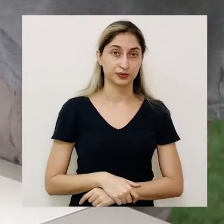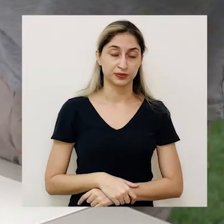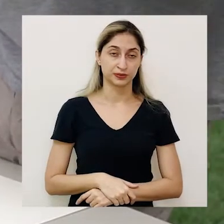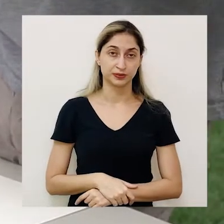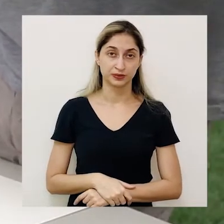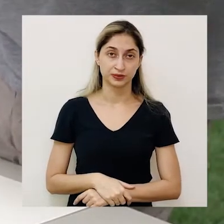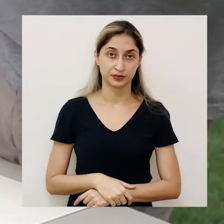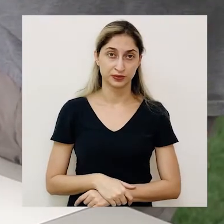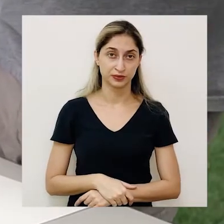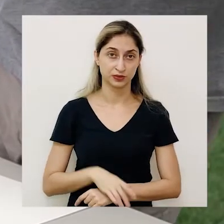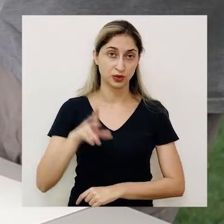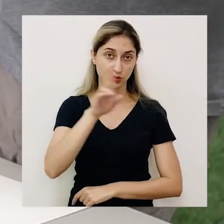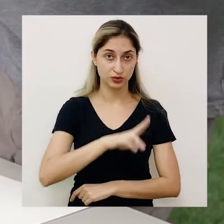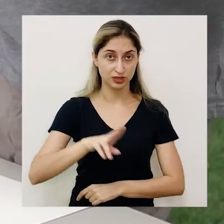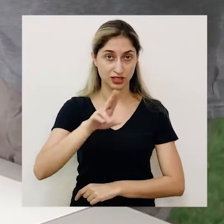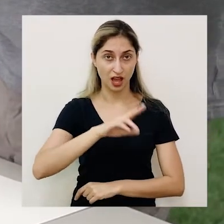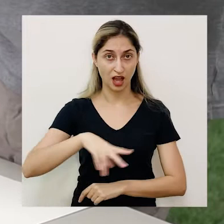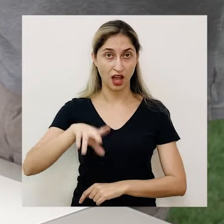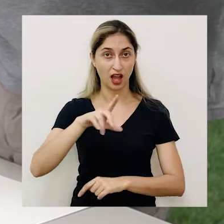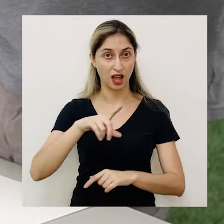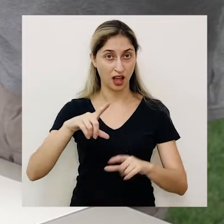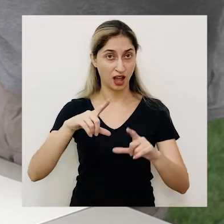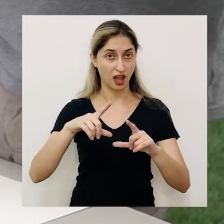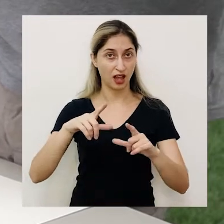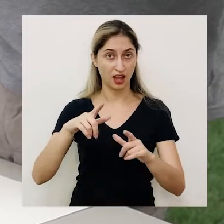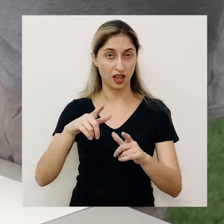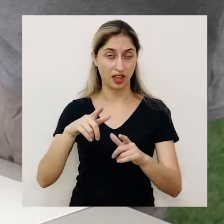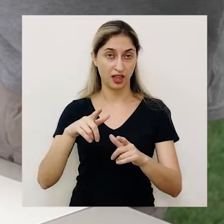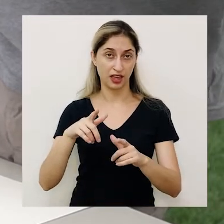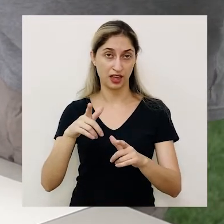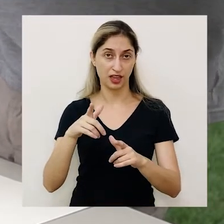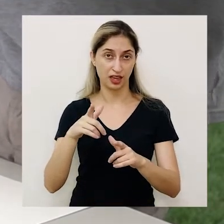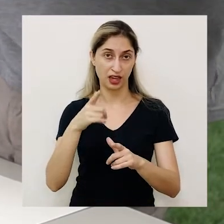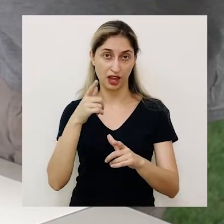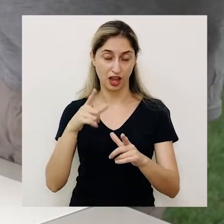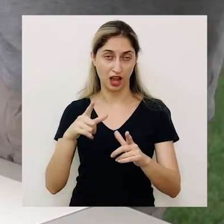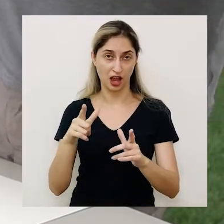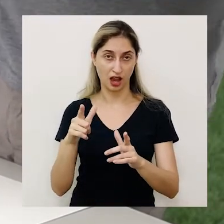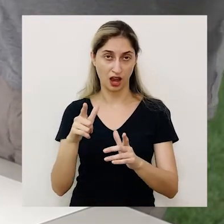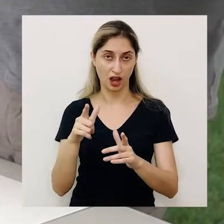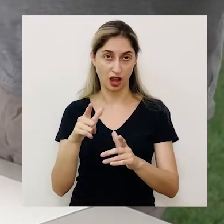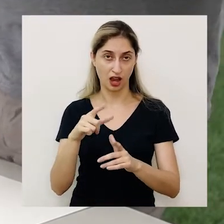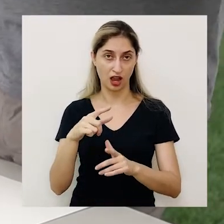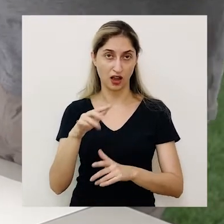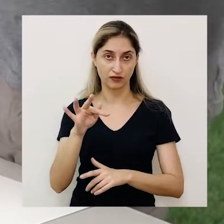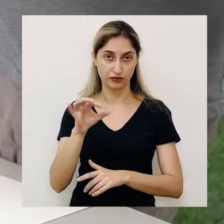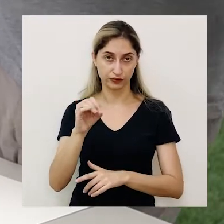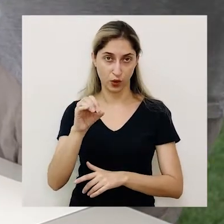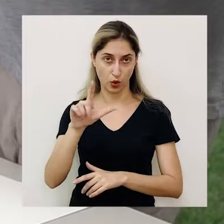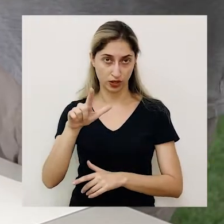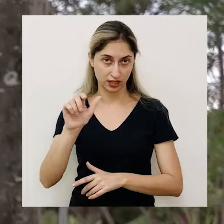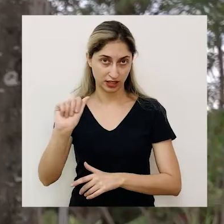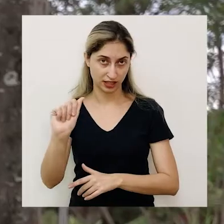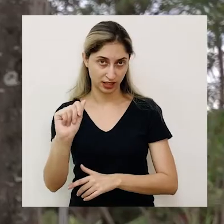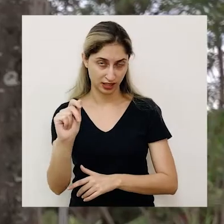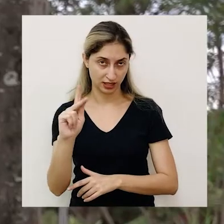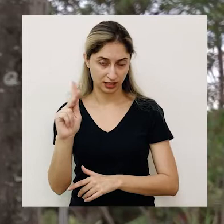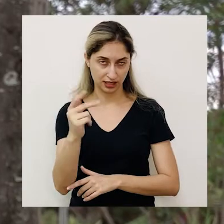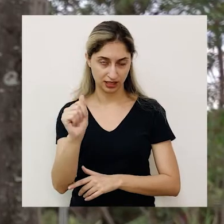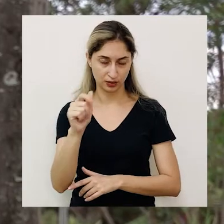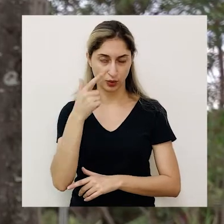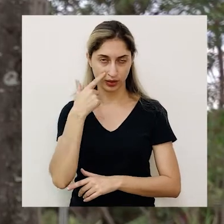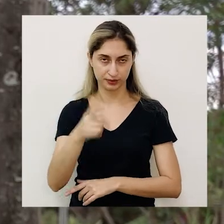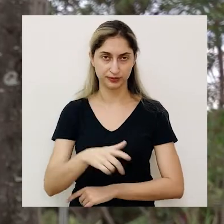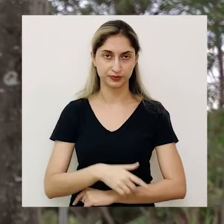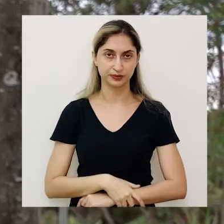utilizando as folhas e como se fossem cadernos para guardar essa coleção, né? Aqui, por exemplo, a gente